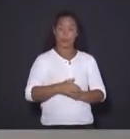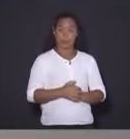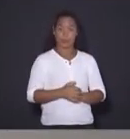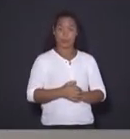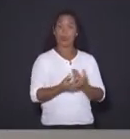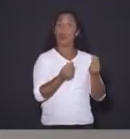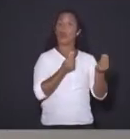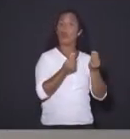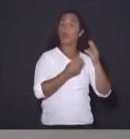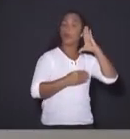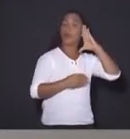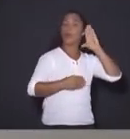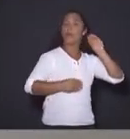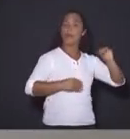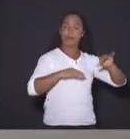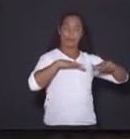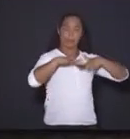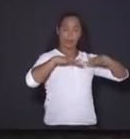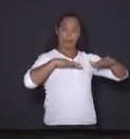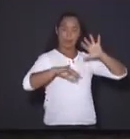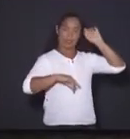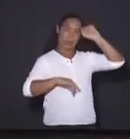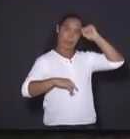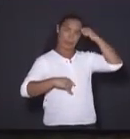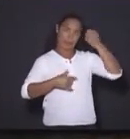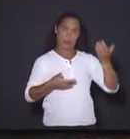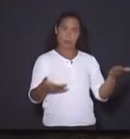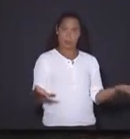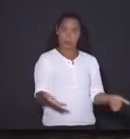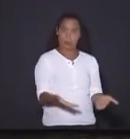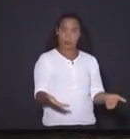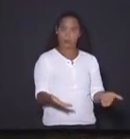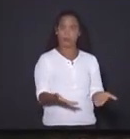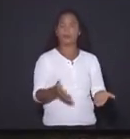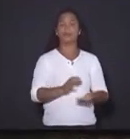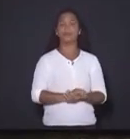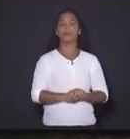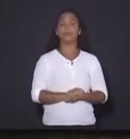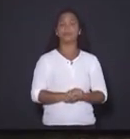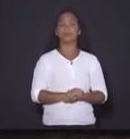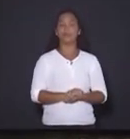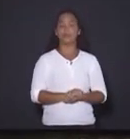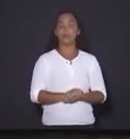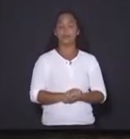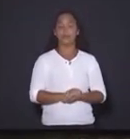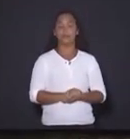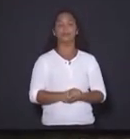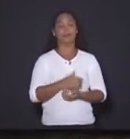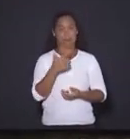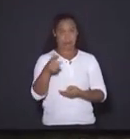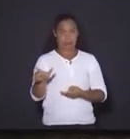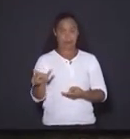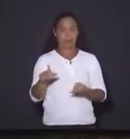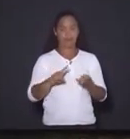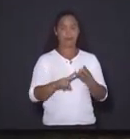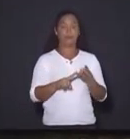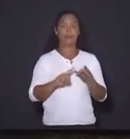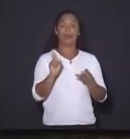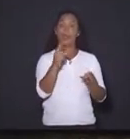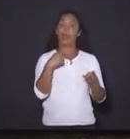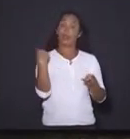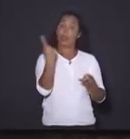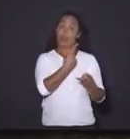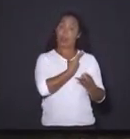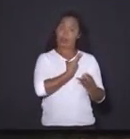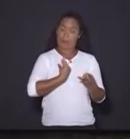o movimento negro hoje nas suas diversas formas de atuação mas uma outra nós vivemos